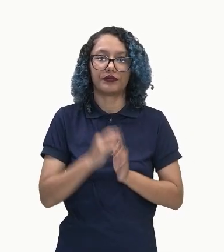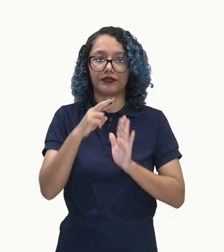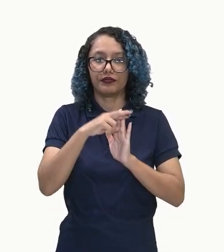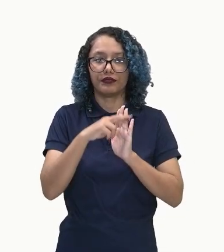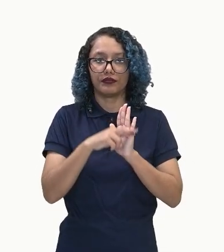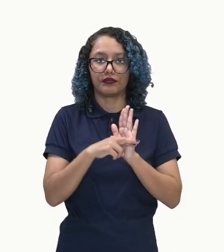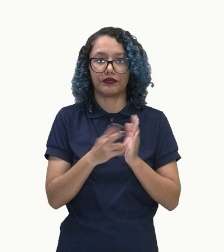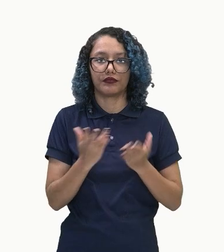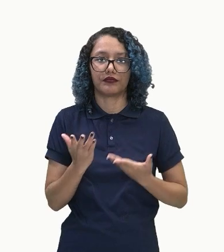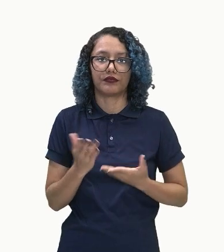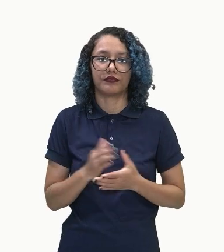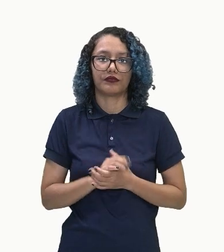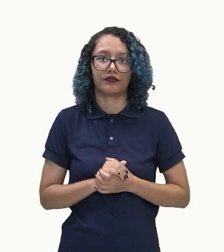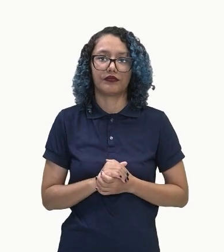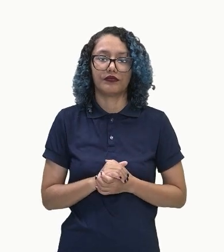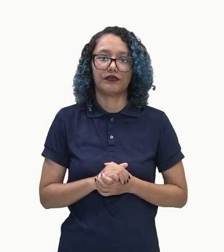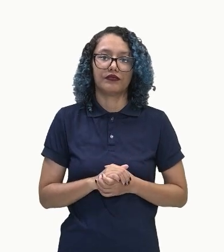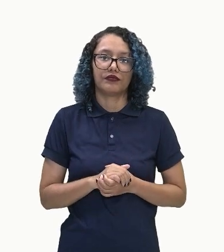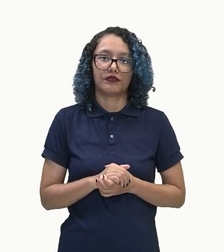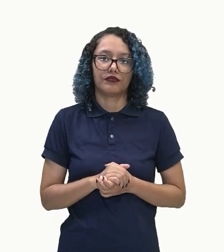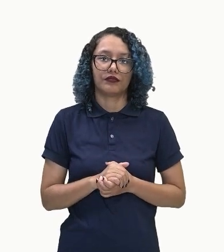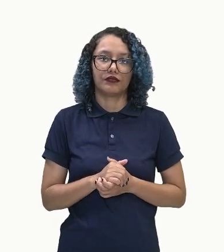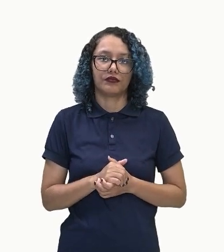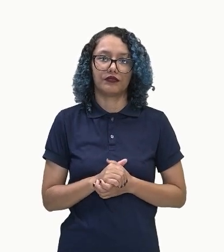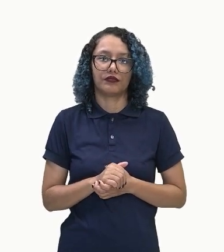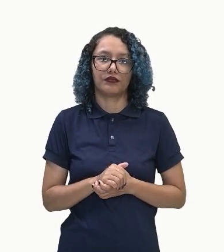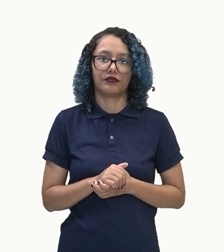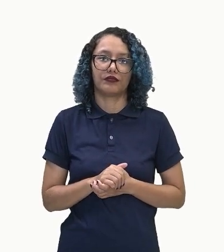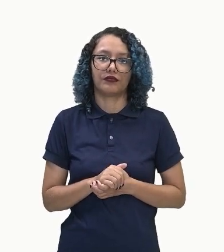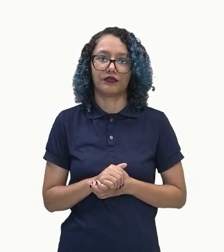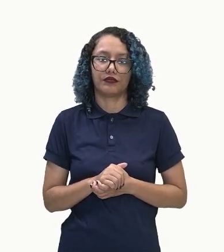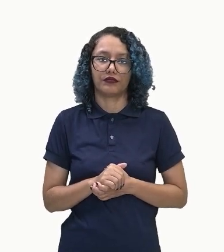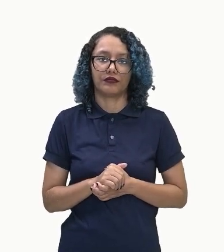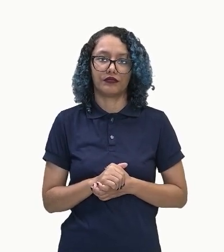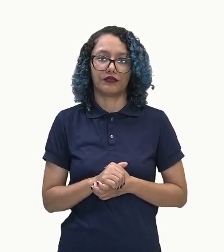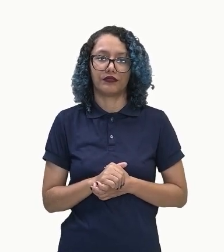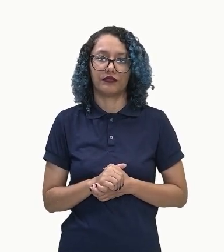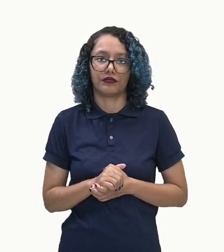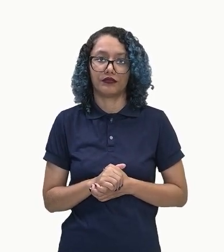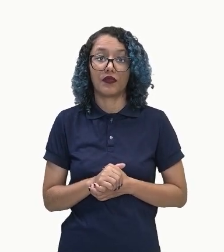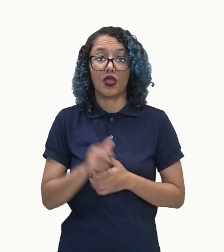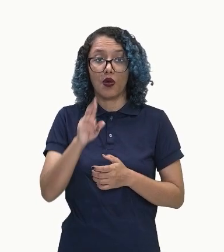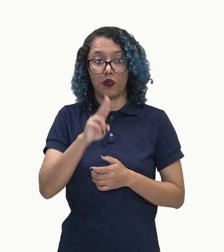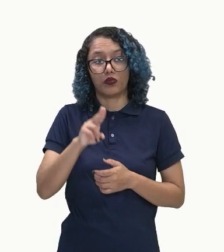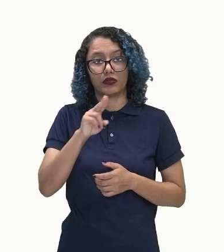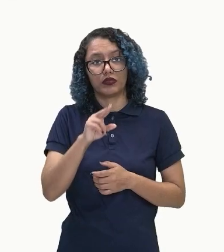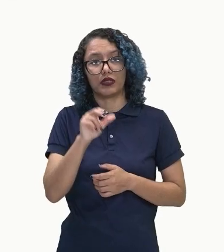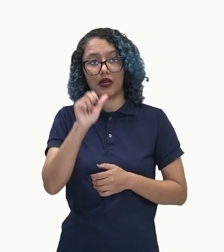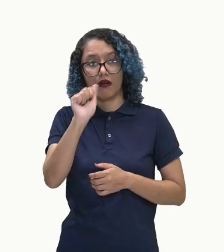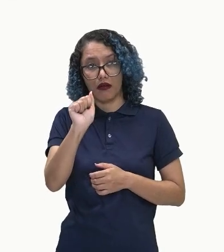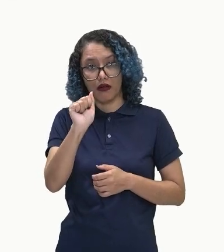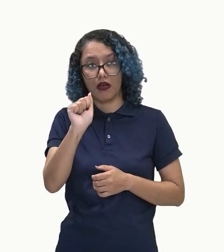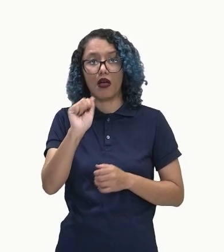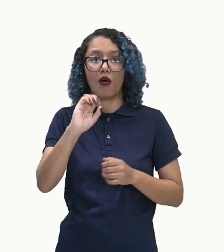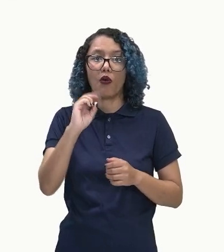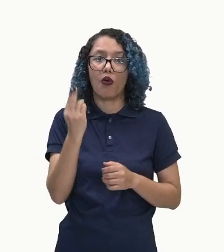an with singular countable nouns. Usa-se a or an